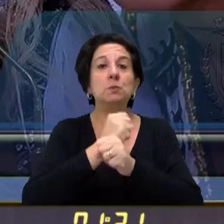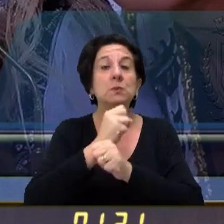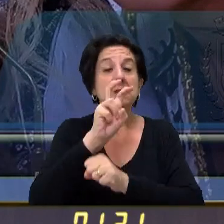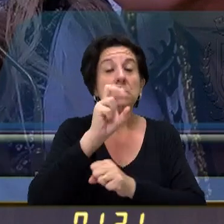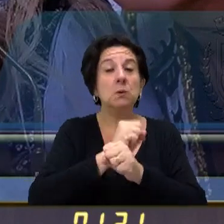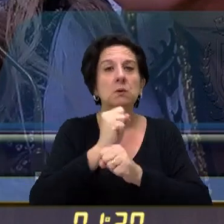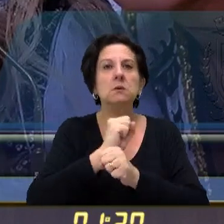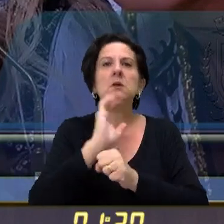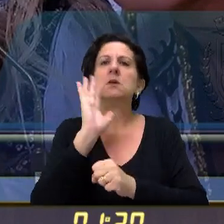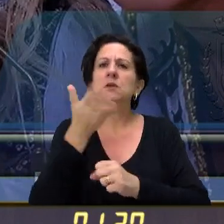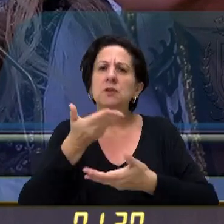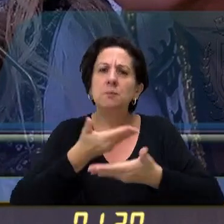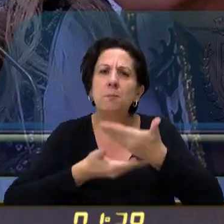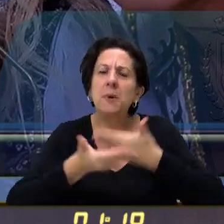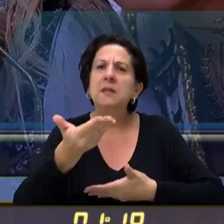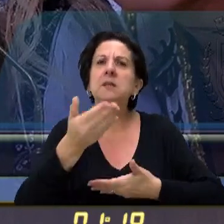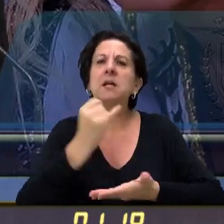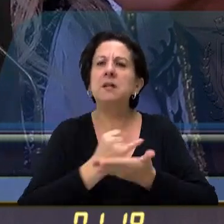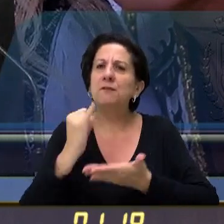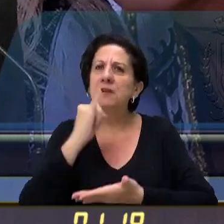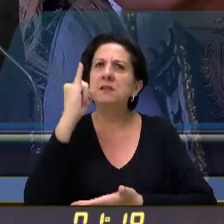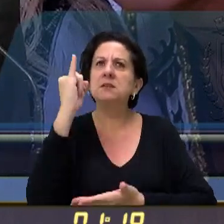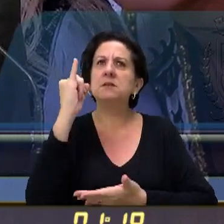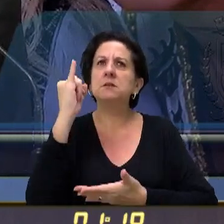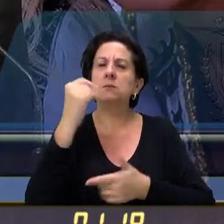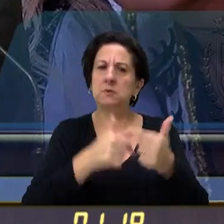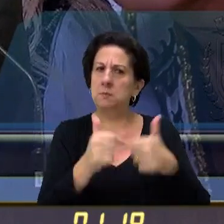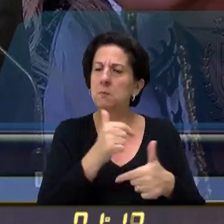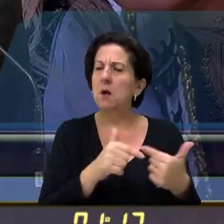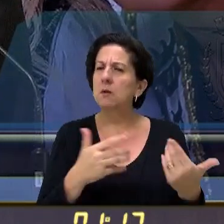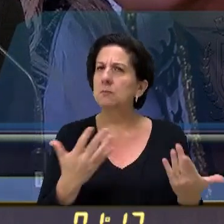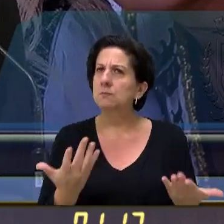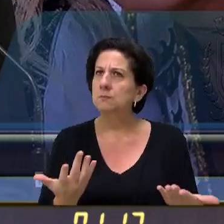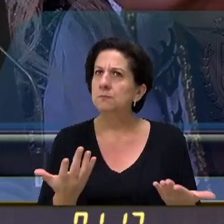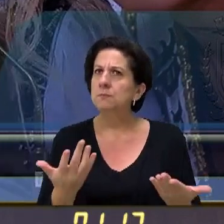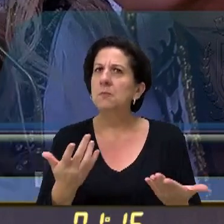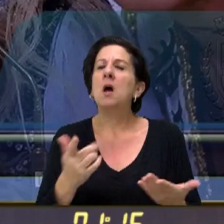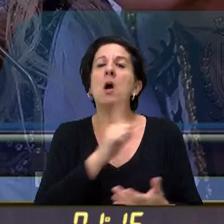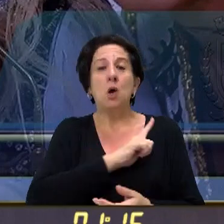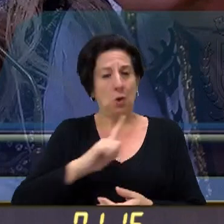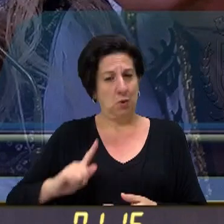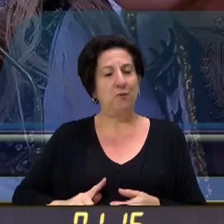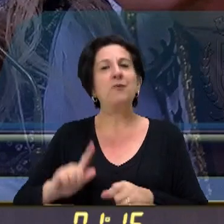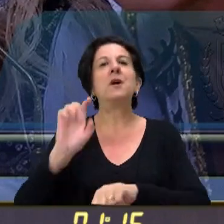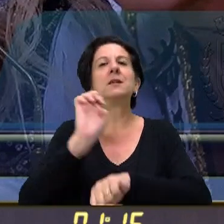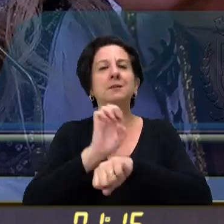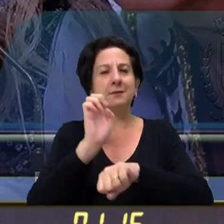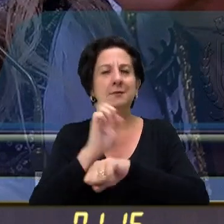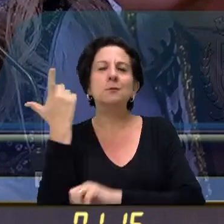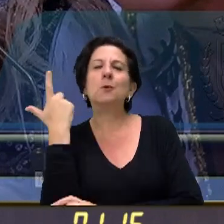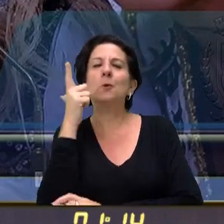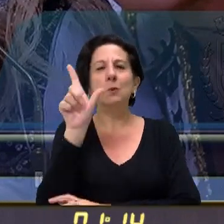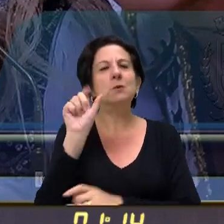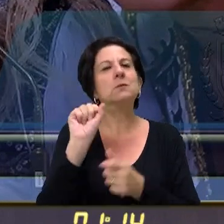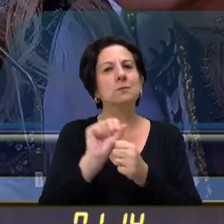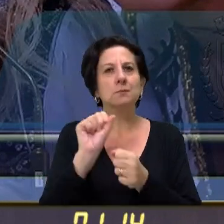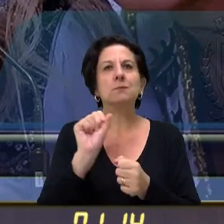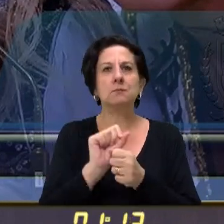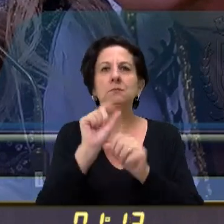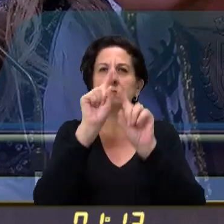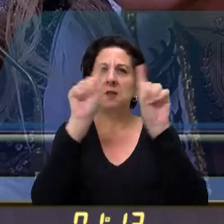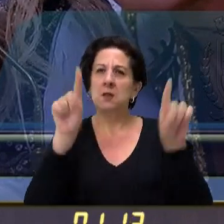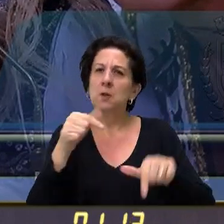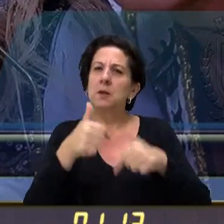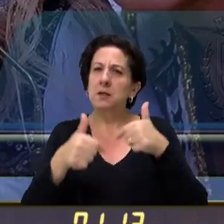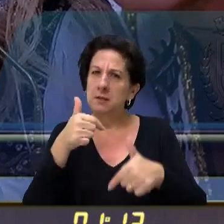5 anos, deixou de repassar no mínimo a inflação para os seus servidores? Pois o governo do Estado consegue essa façanha para com os